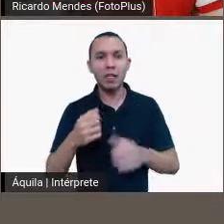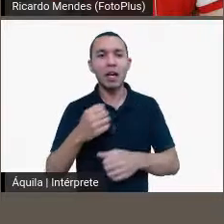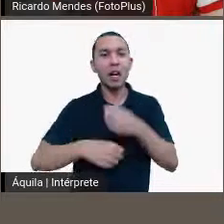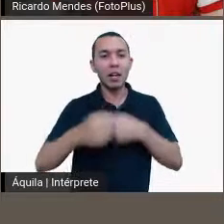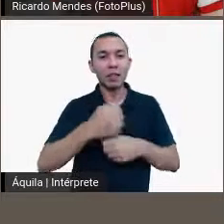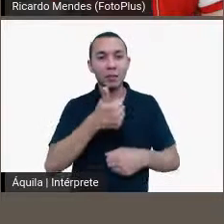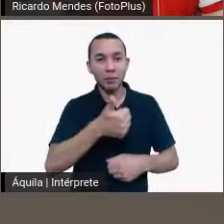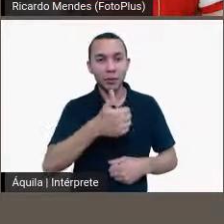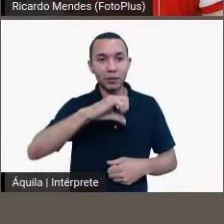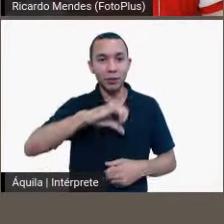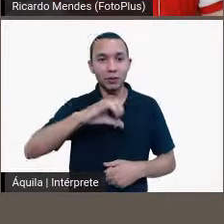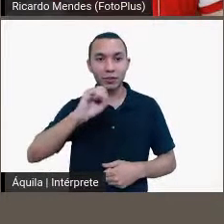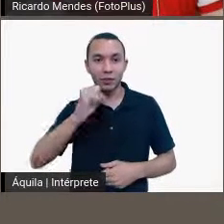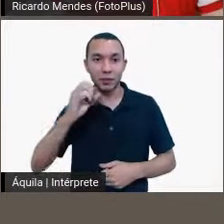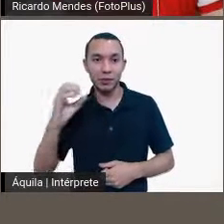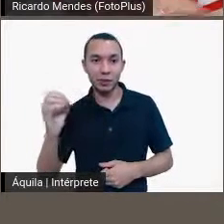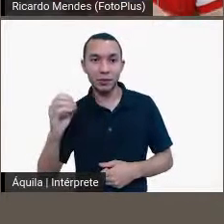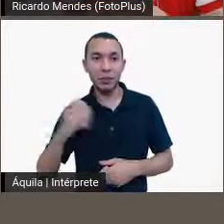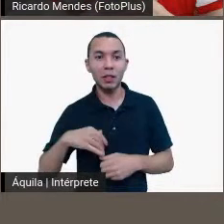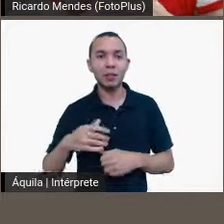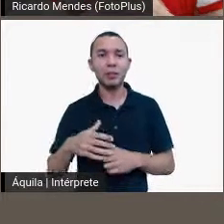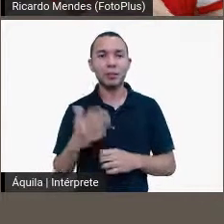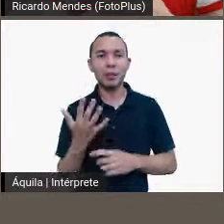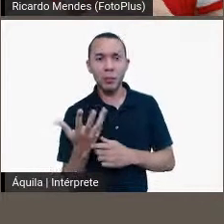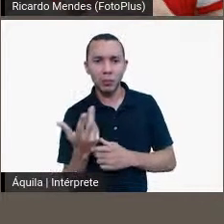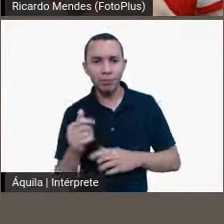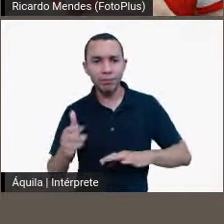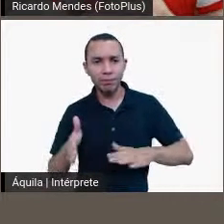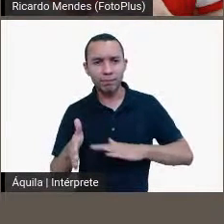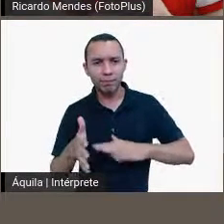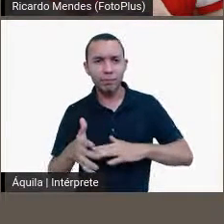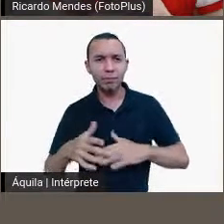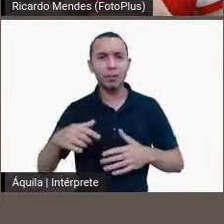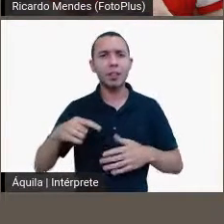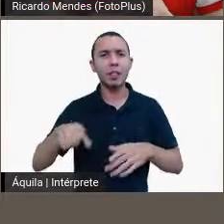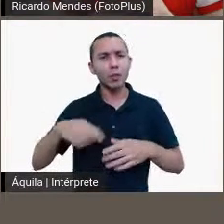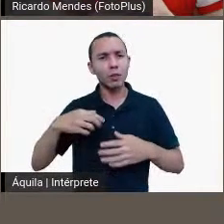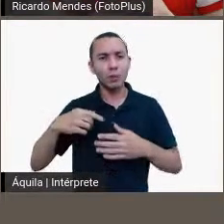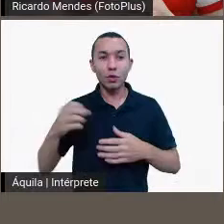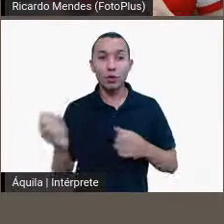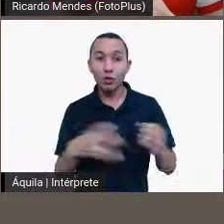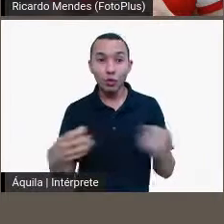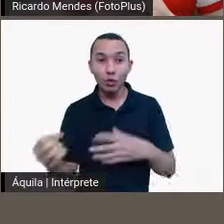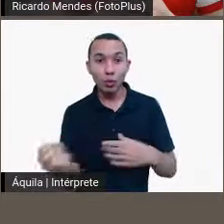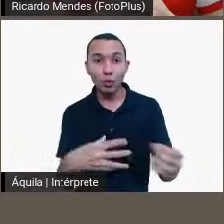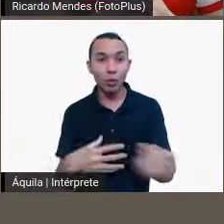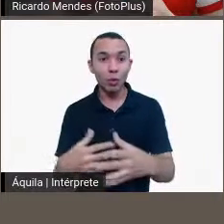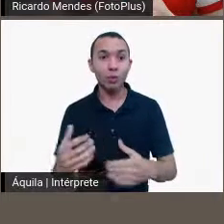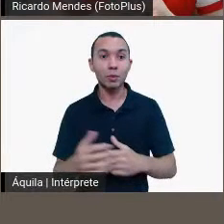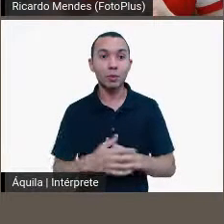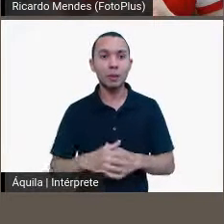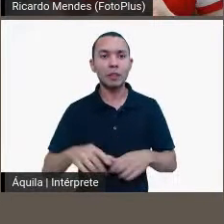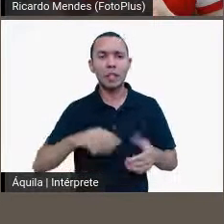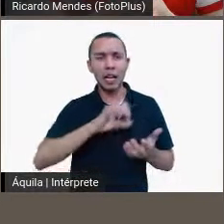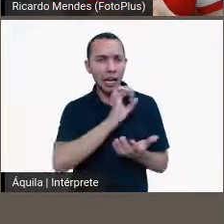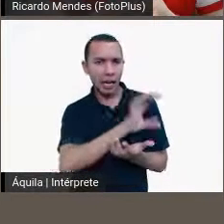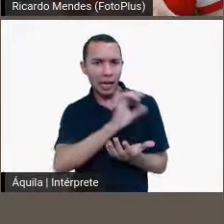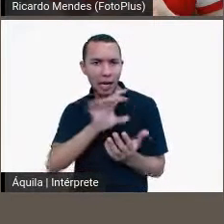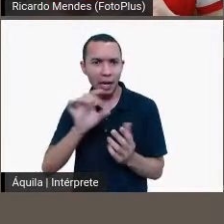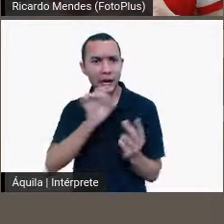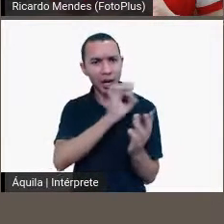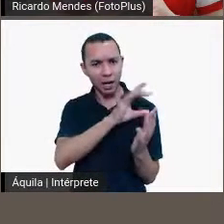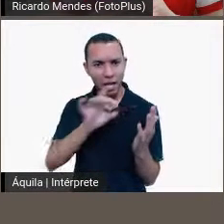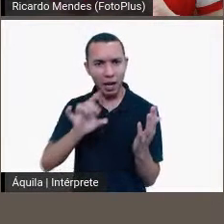80, muitos modernismos simultâneos, sucessivos, novas ondas, todos sujeitos a dinâmicas de cada segmento, a